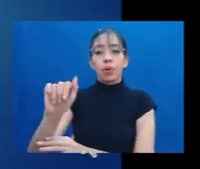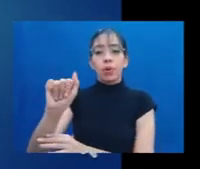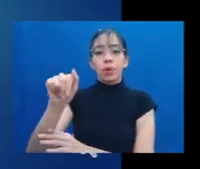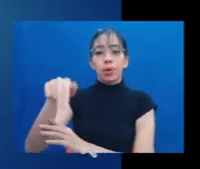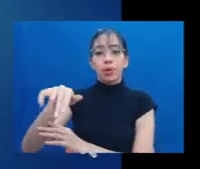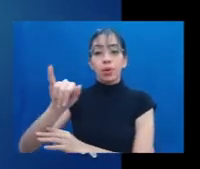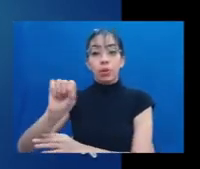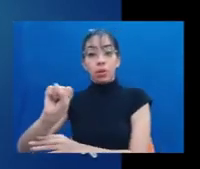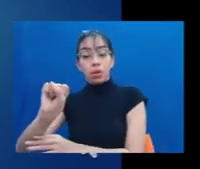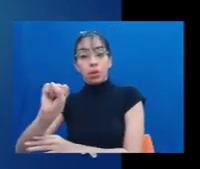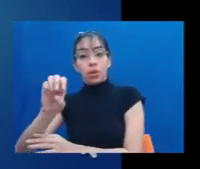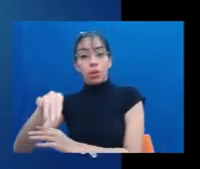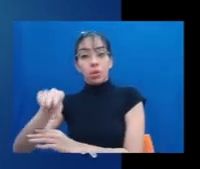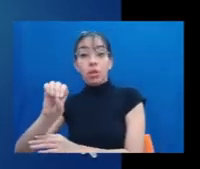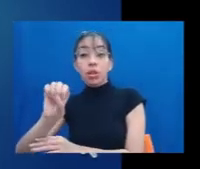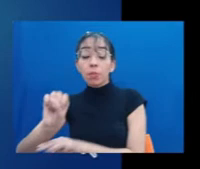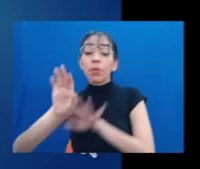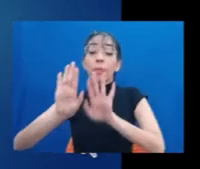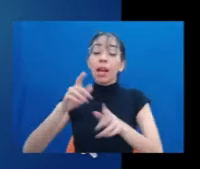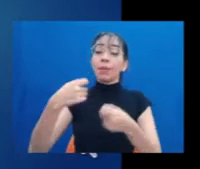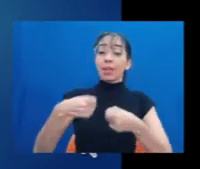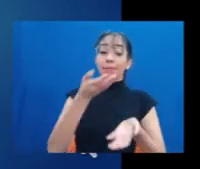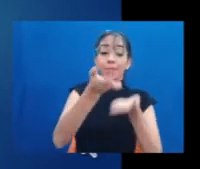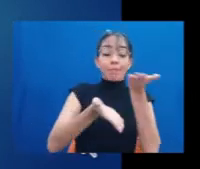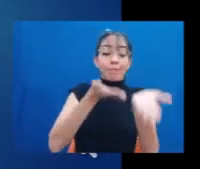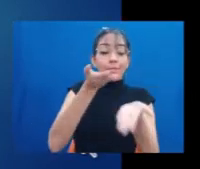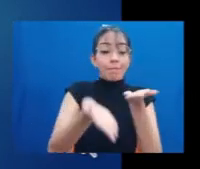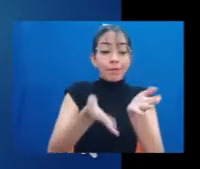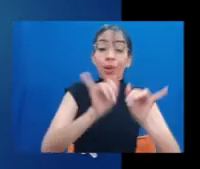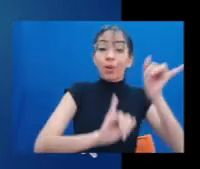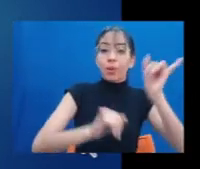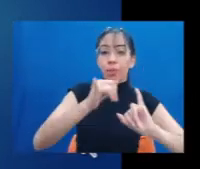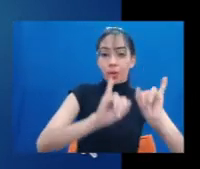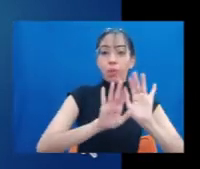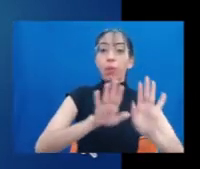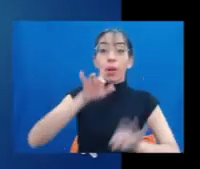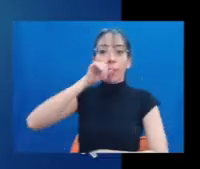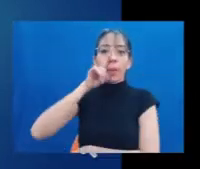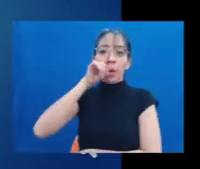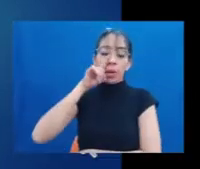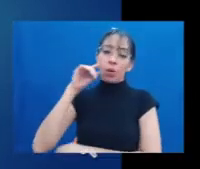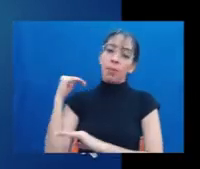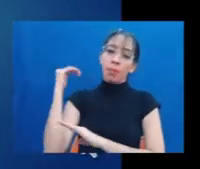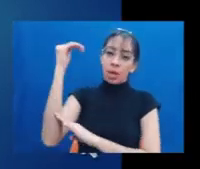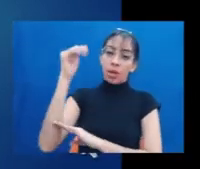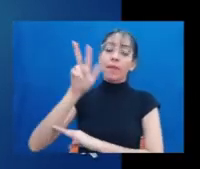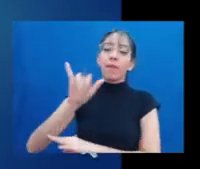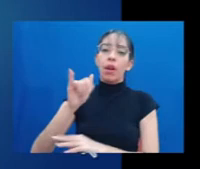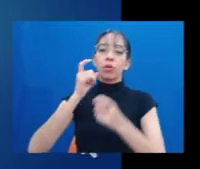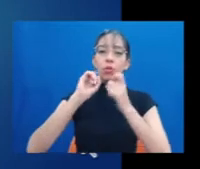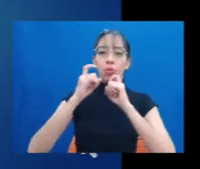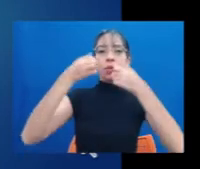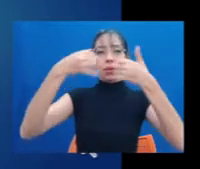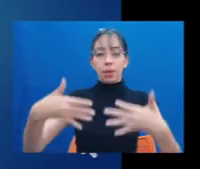porque ele apresenta um risco muito elevado. Então, a gente vai discutir aí esse tópico também na disciplina.